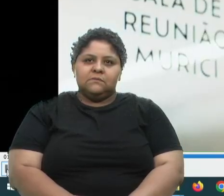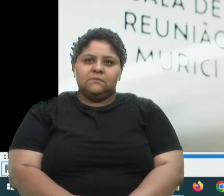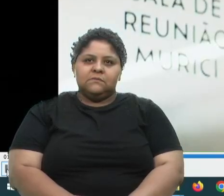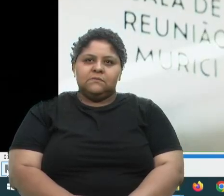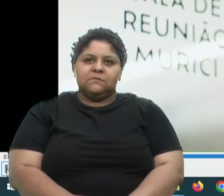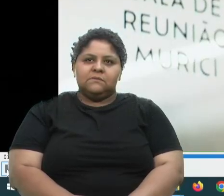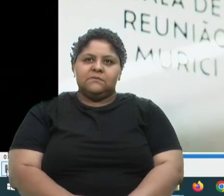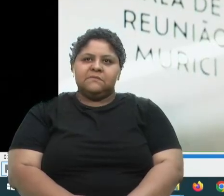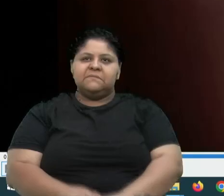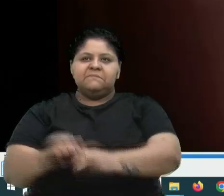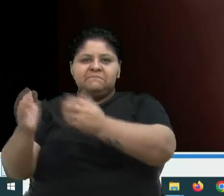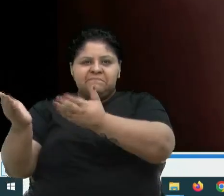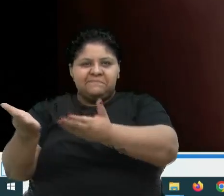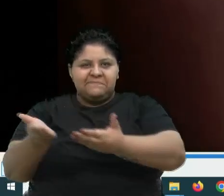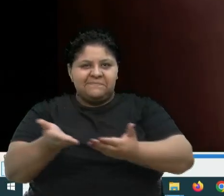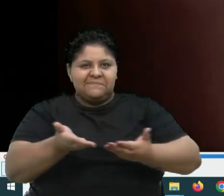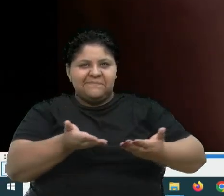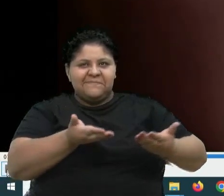Seja bem-vinda.